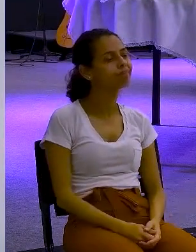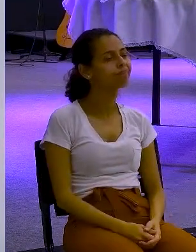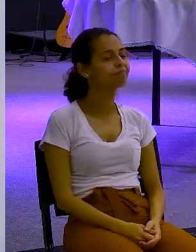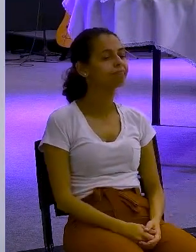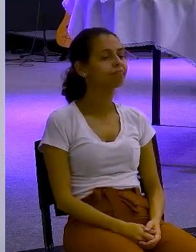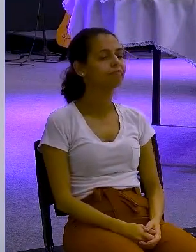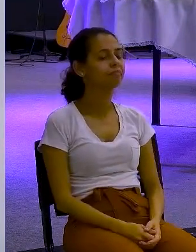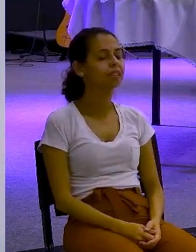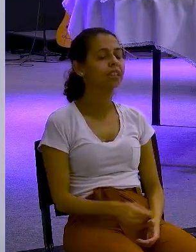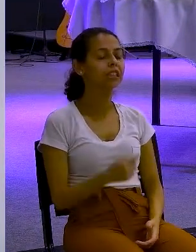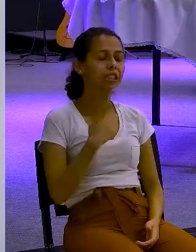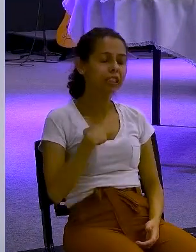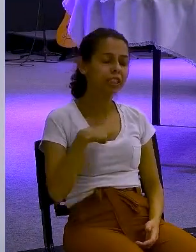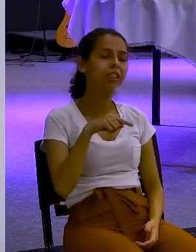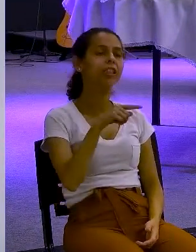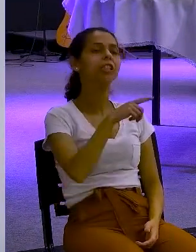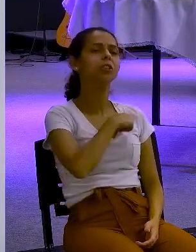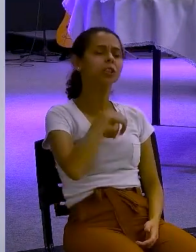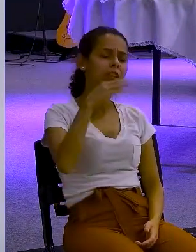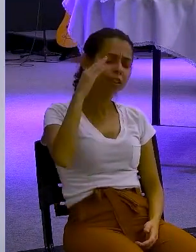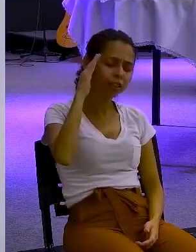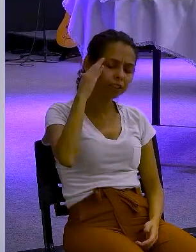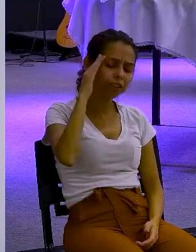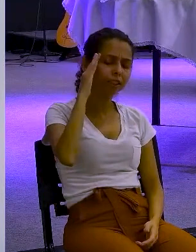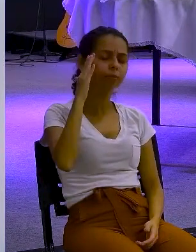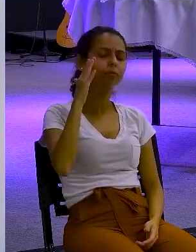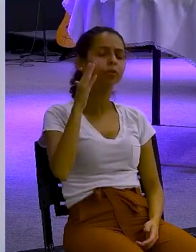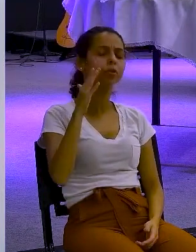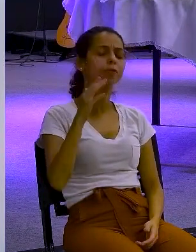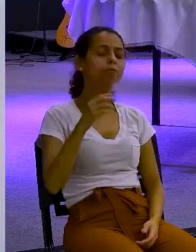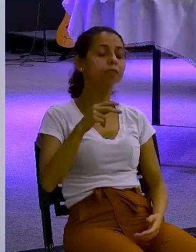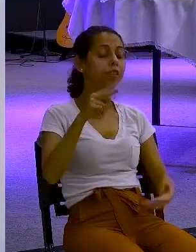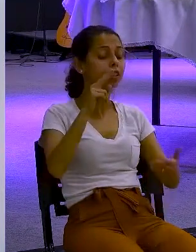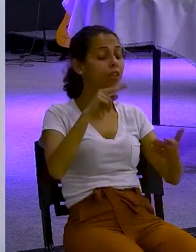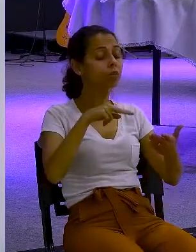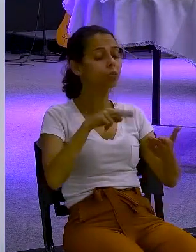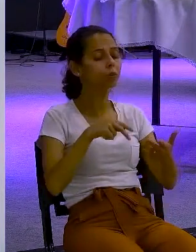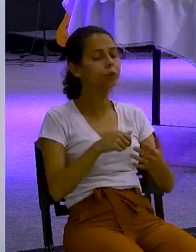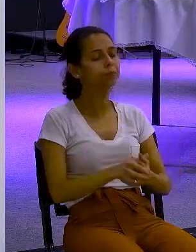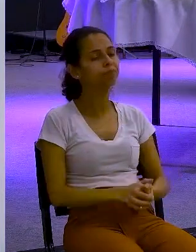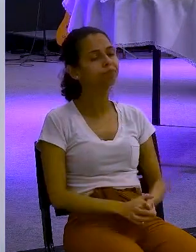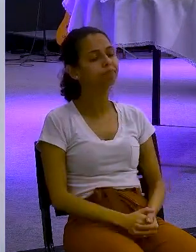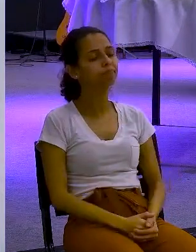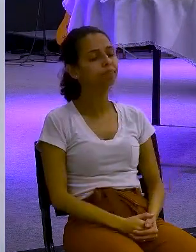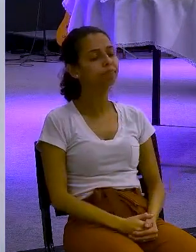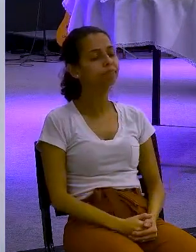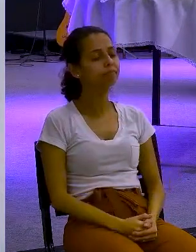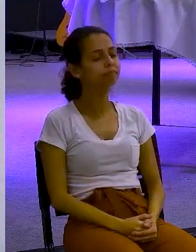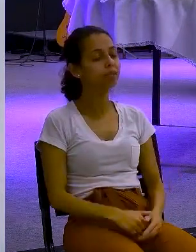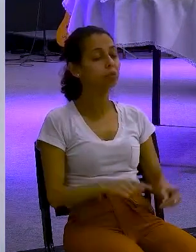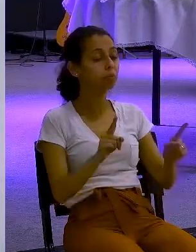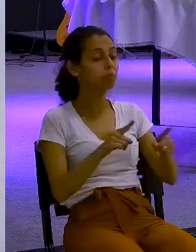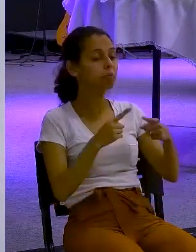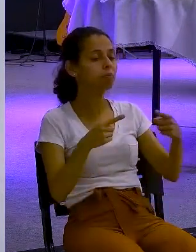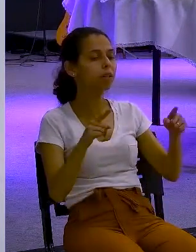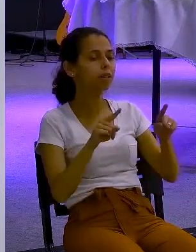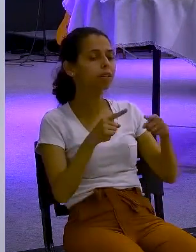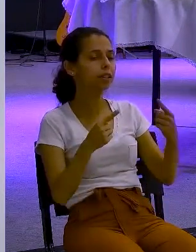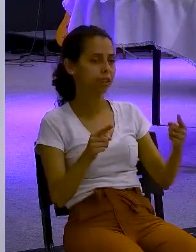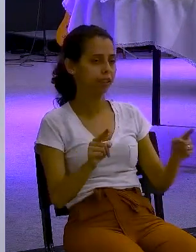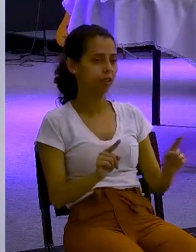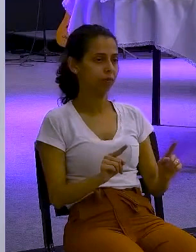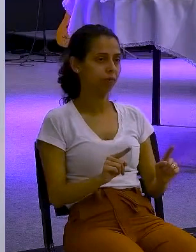E a gente entende isso ao ler o tão citado hino 108, que eu faço questão de mais uma